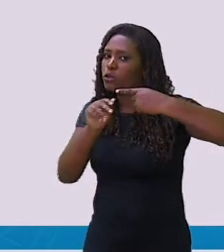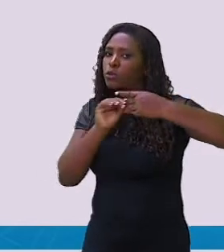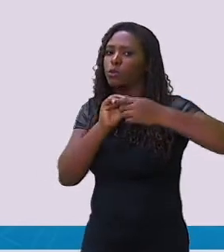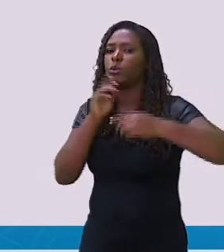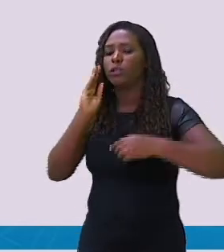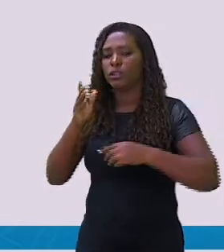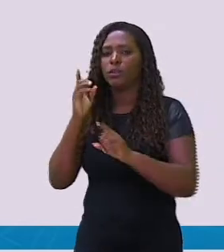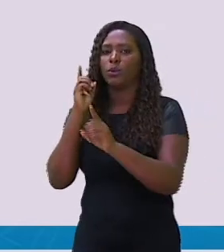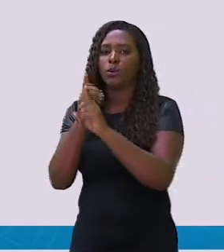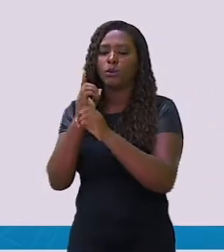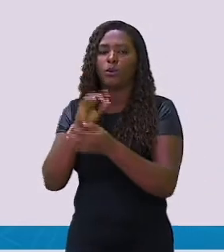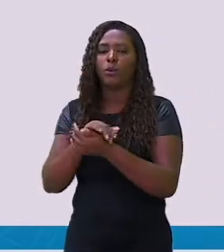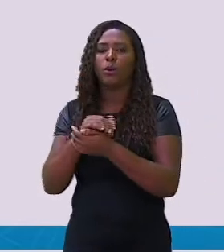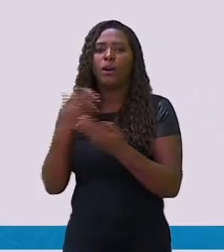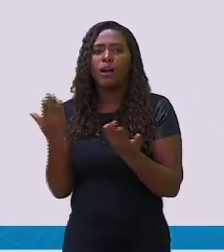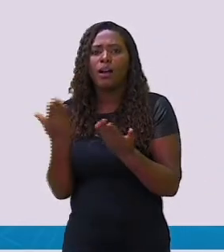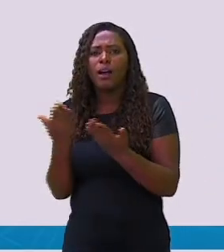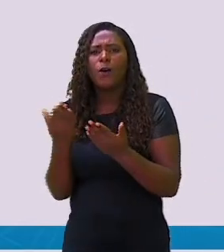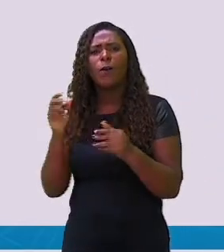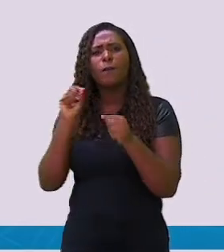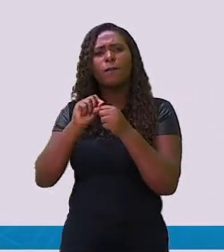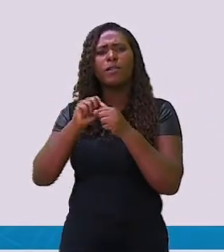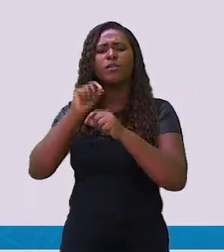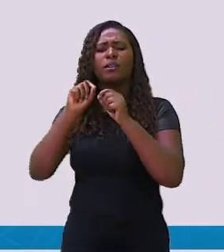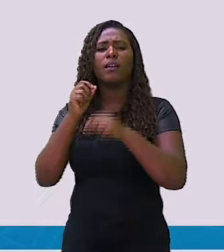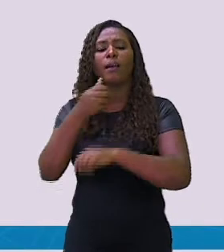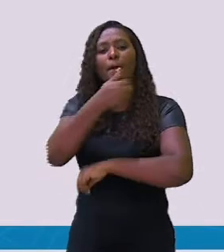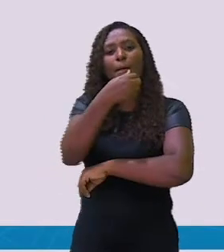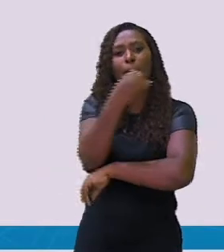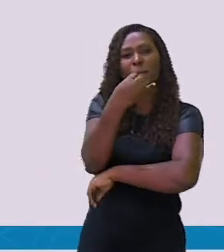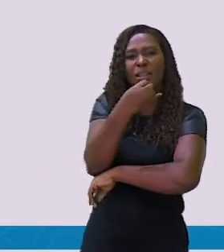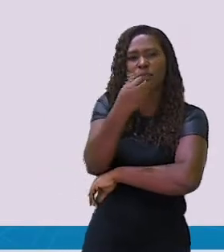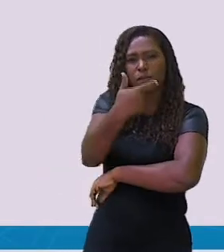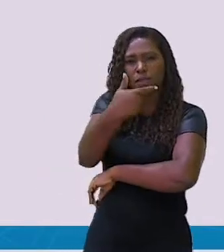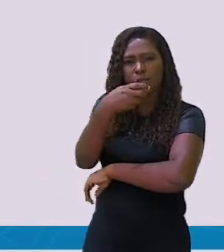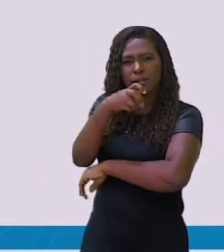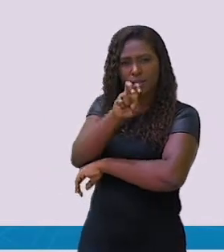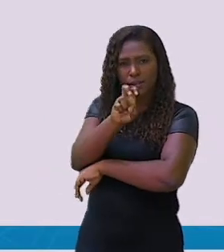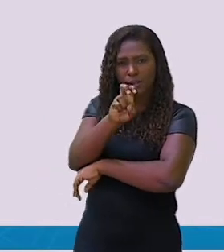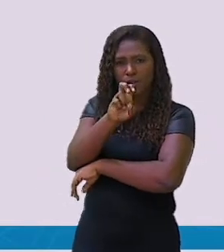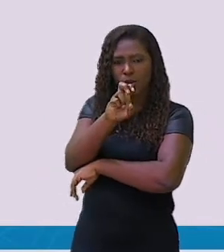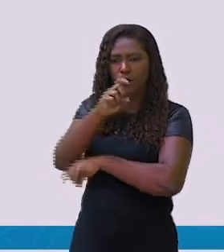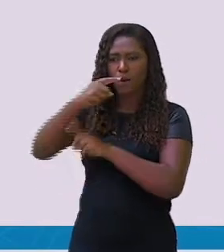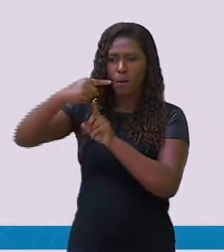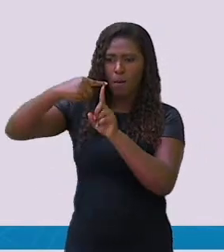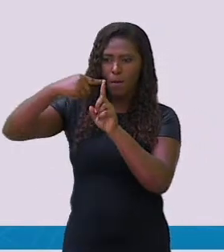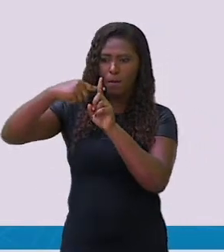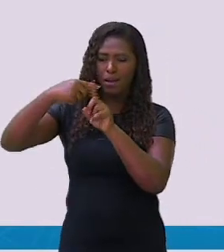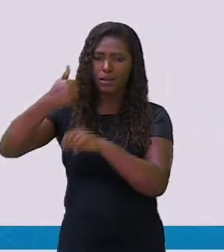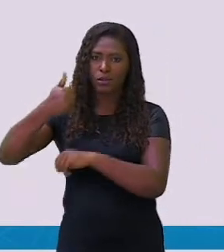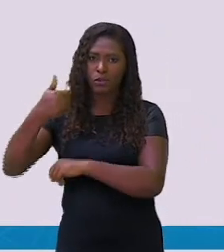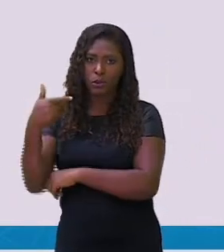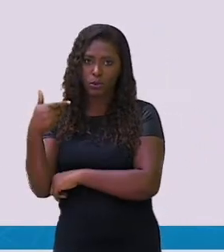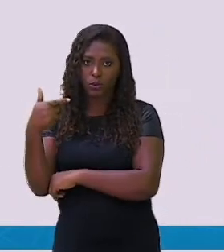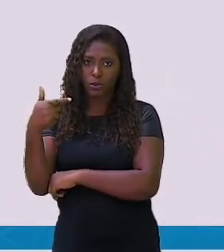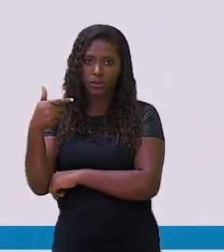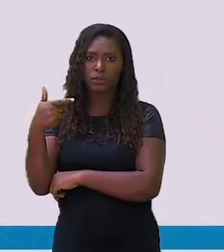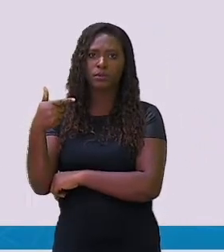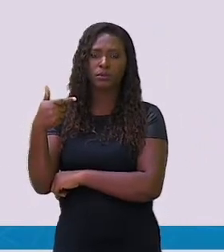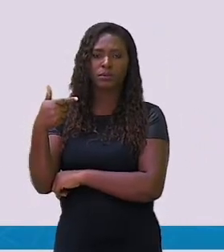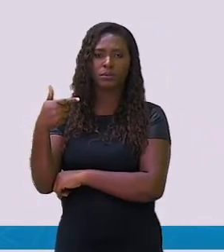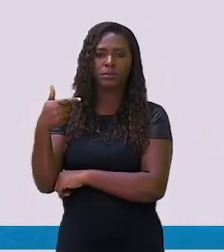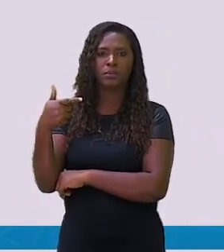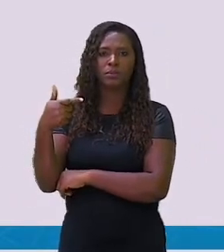algumas que é menos 25 mais 12 Vou colocar aqui no cantinho menos 25